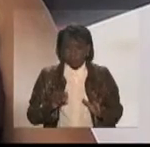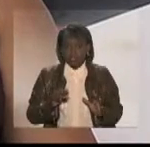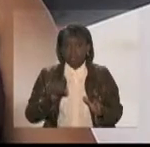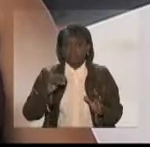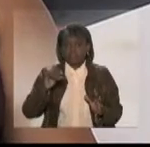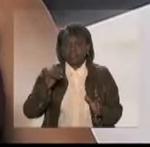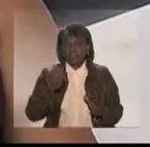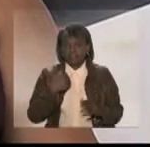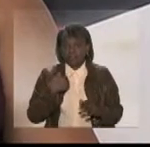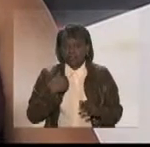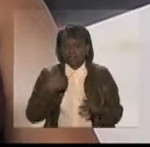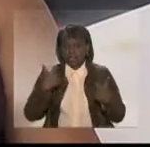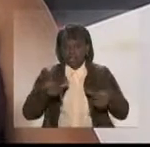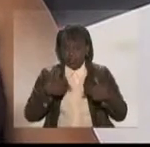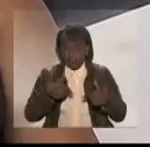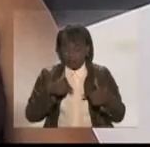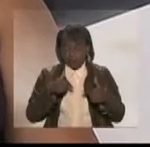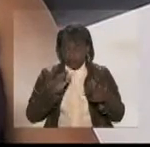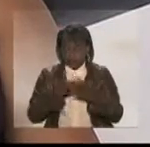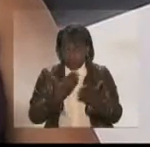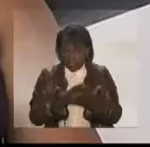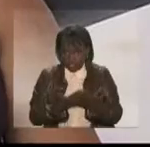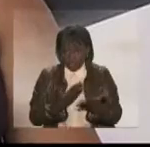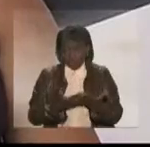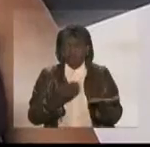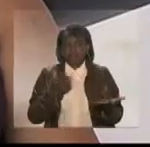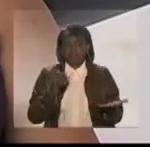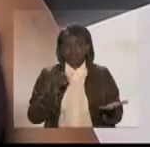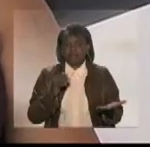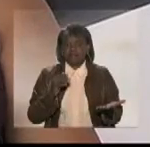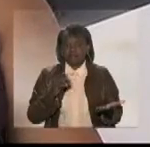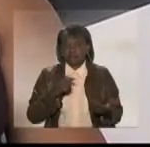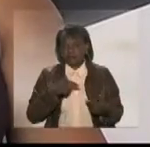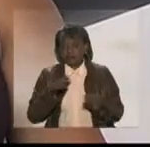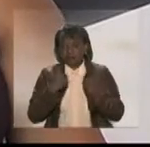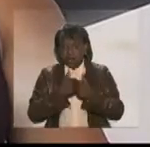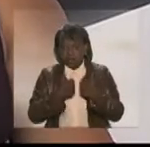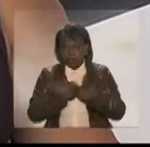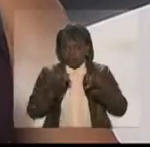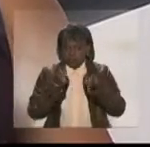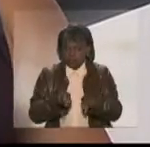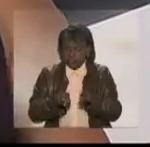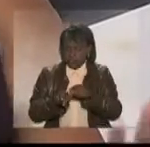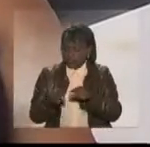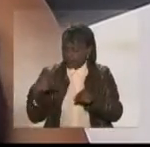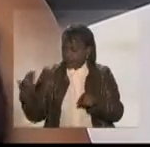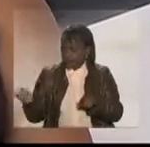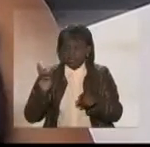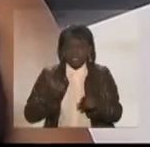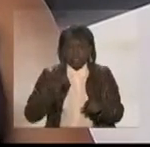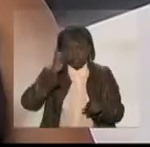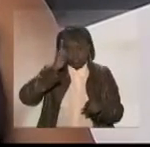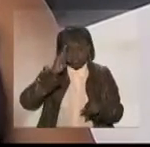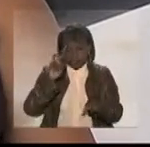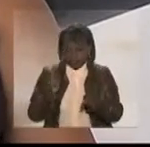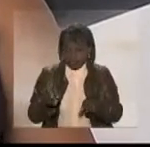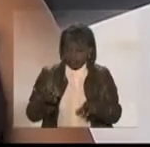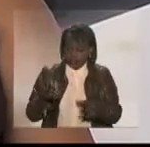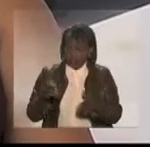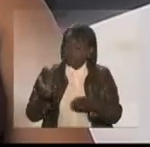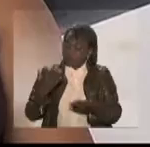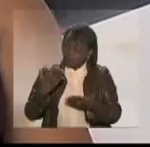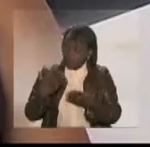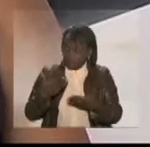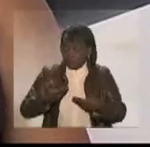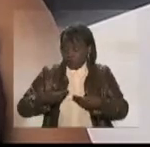olha, eu ia ao trabalho, ao colégio, e sempre sentava aquele carinha do meu lado. E aí ele